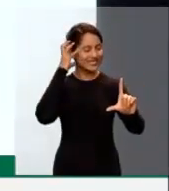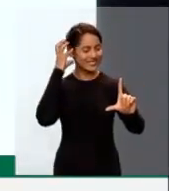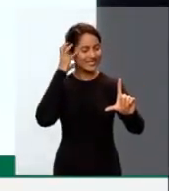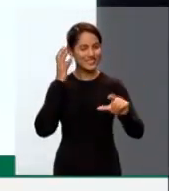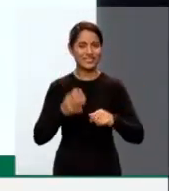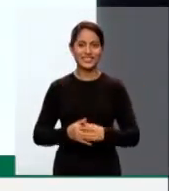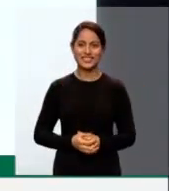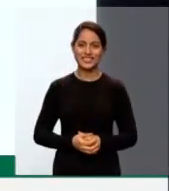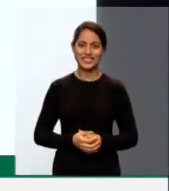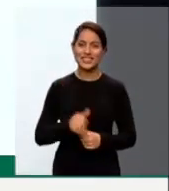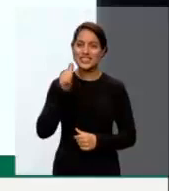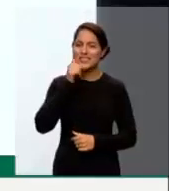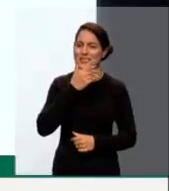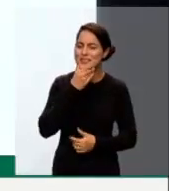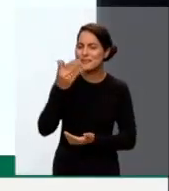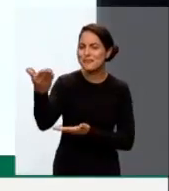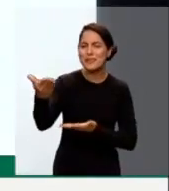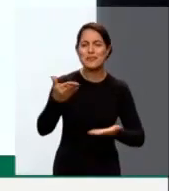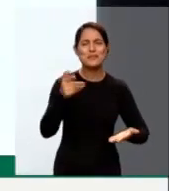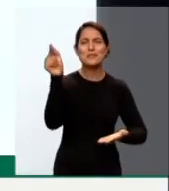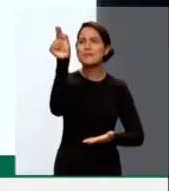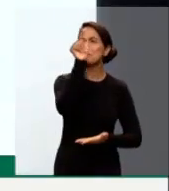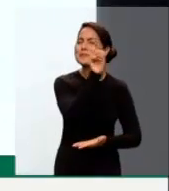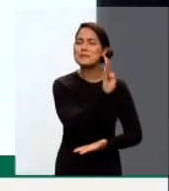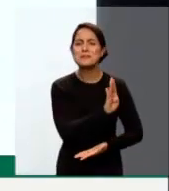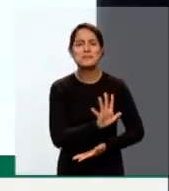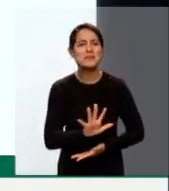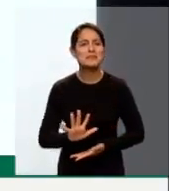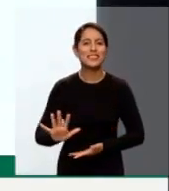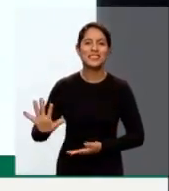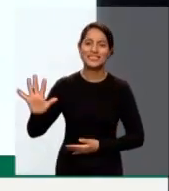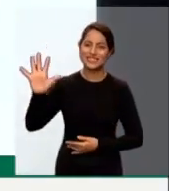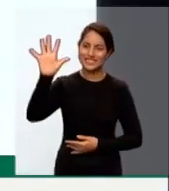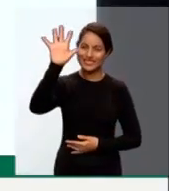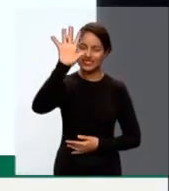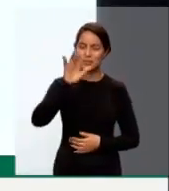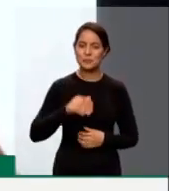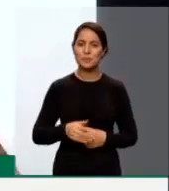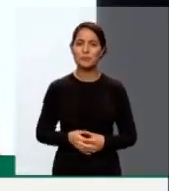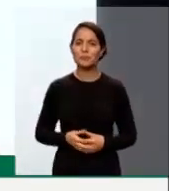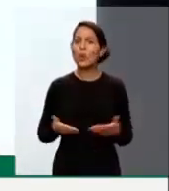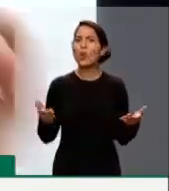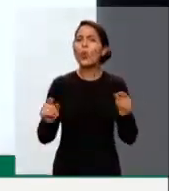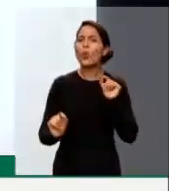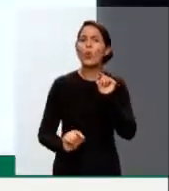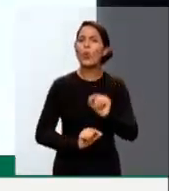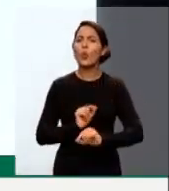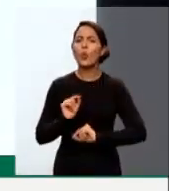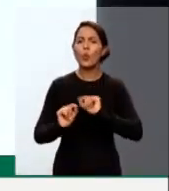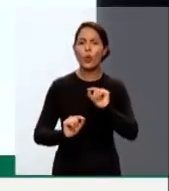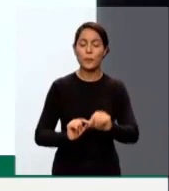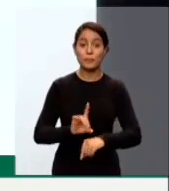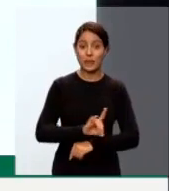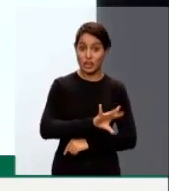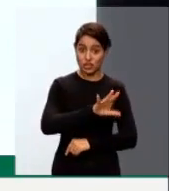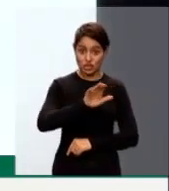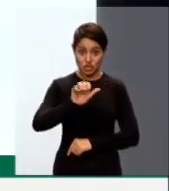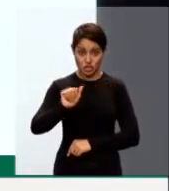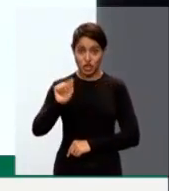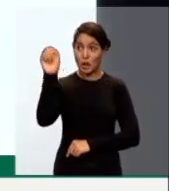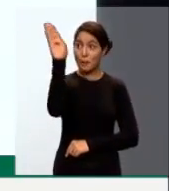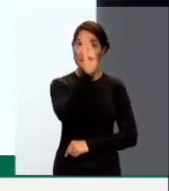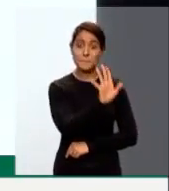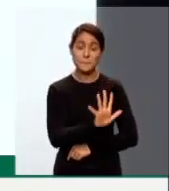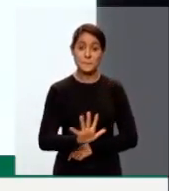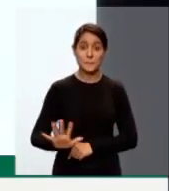Seja muito bem-vindo onde quer que você esteja em todo o Brasil. Hoje é celebrado no Brasil o Dia Nacional da Consciência Negra e a Secretaria da